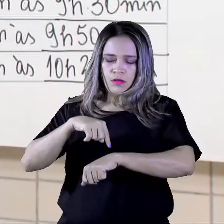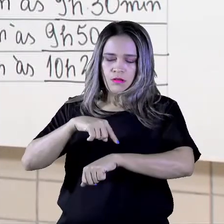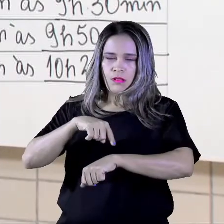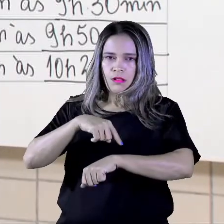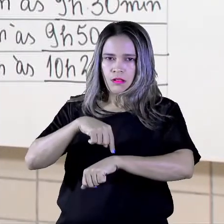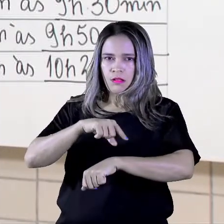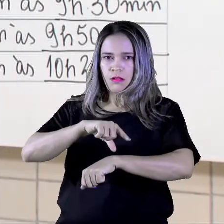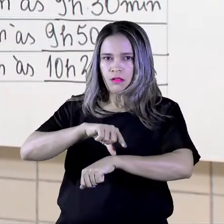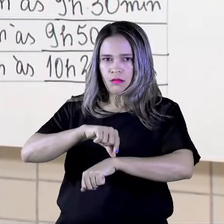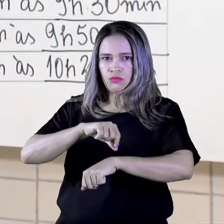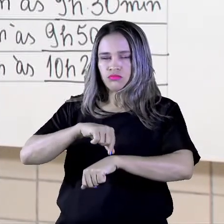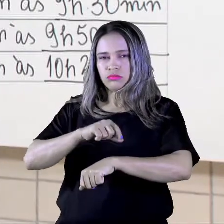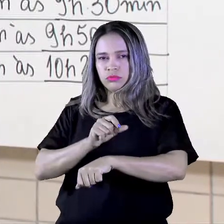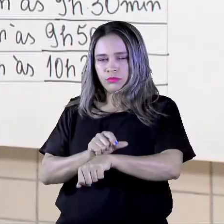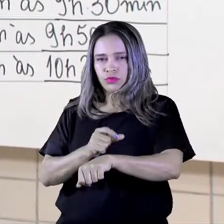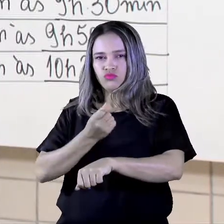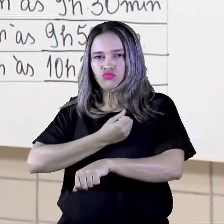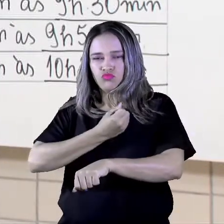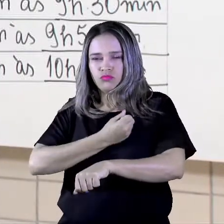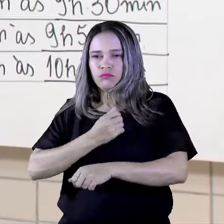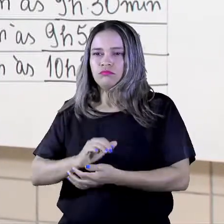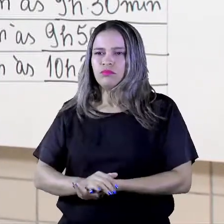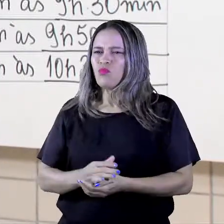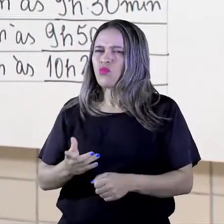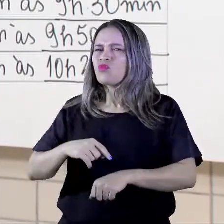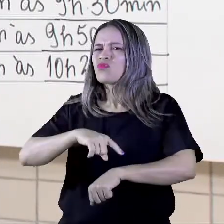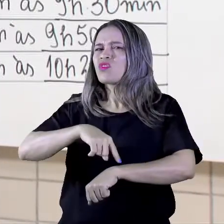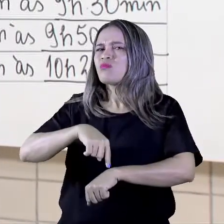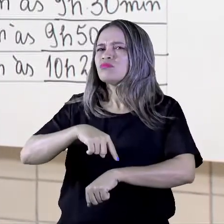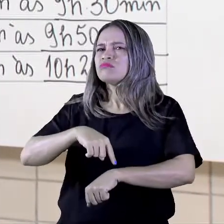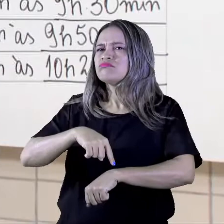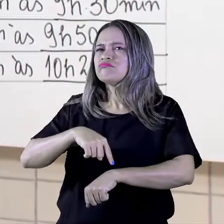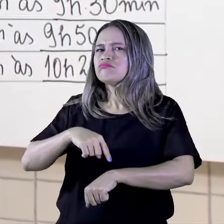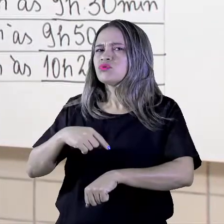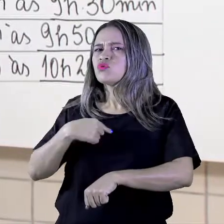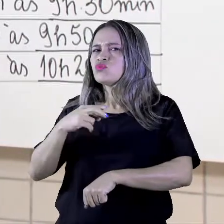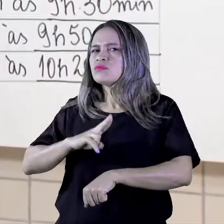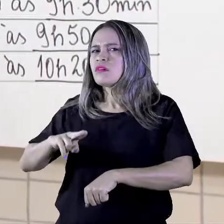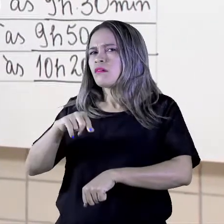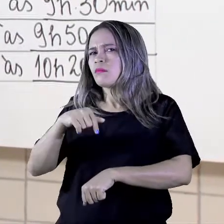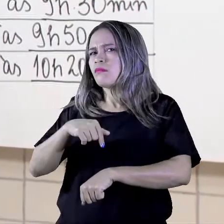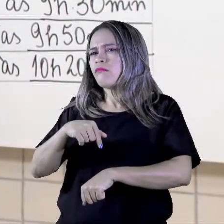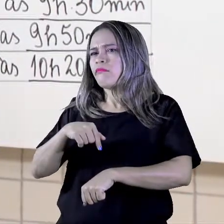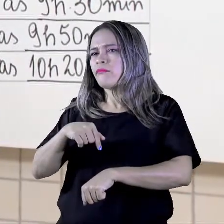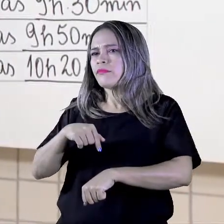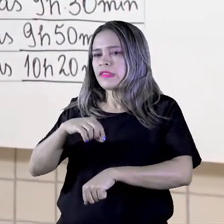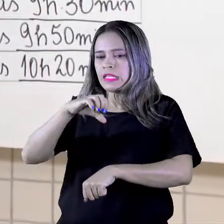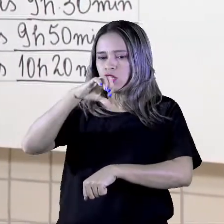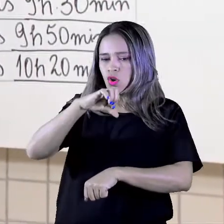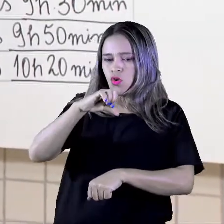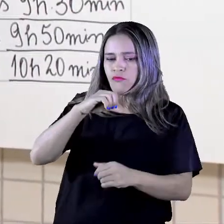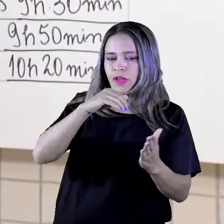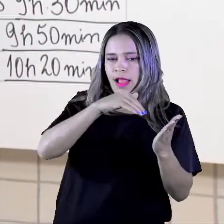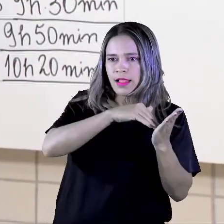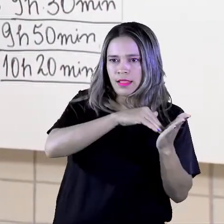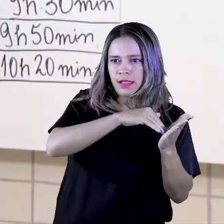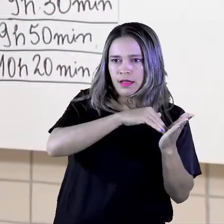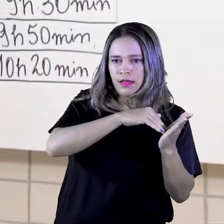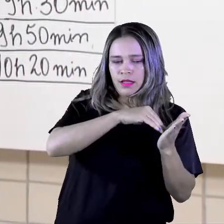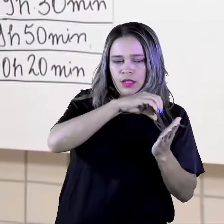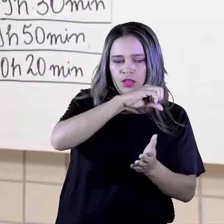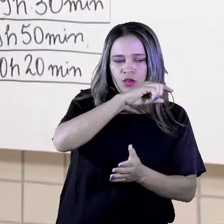da hora em relógio digital. Quanto tempo eu gastei para fazer isso? Né? Se vocês perceberem, a gente usou de 9 até